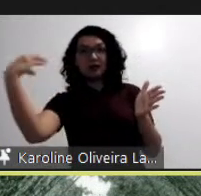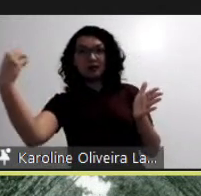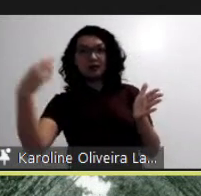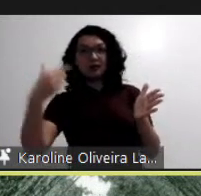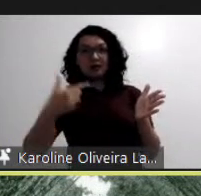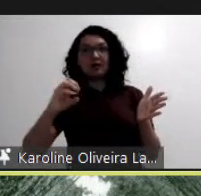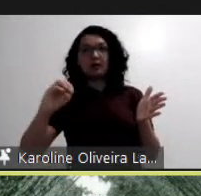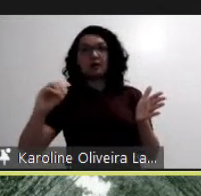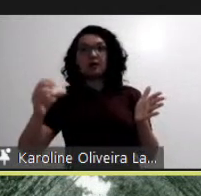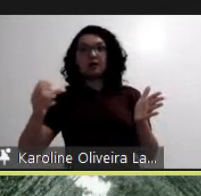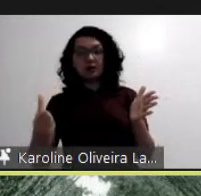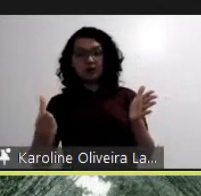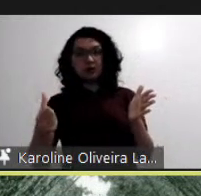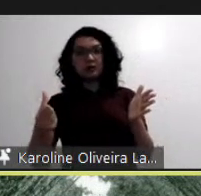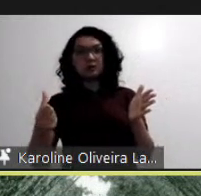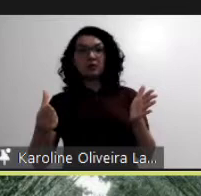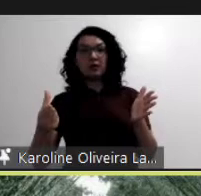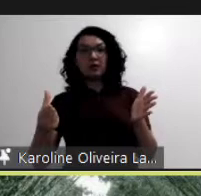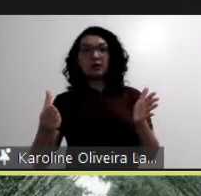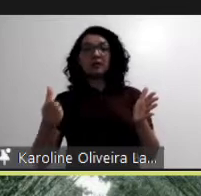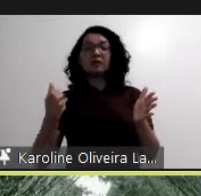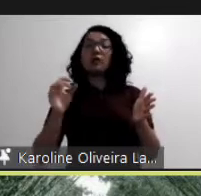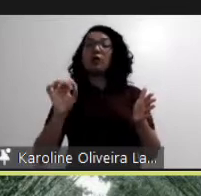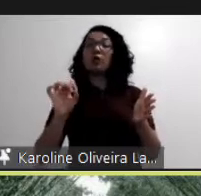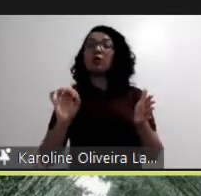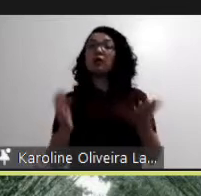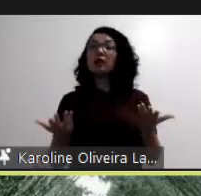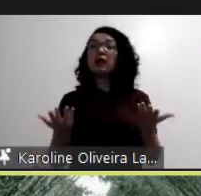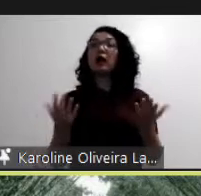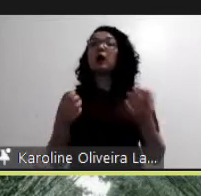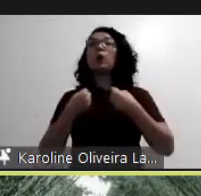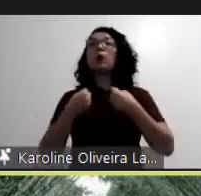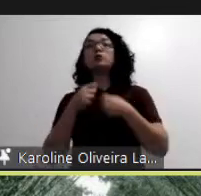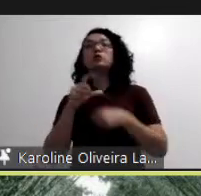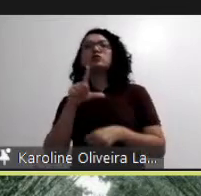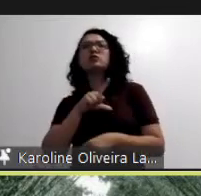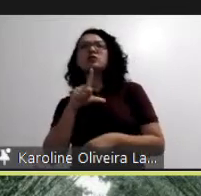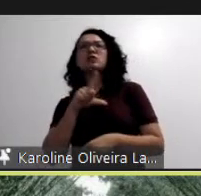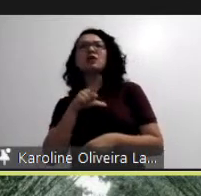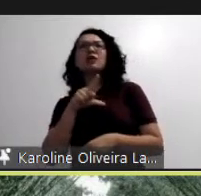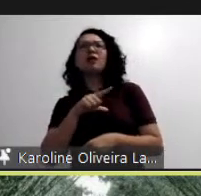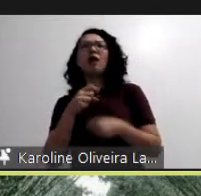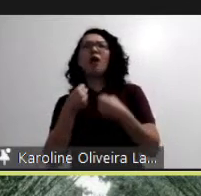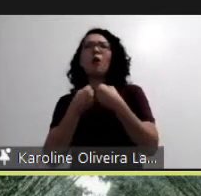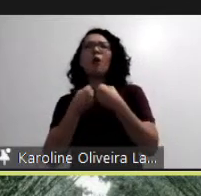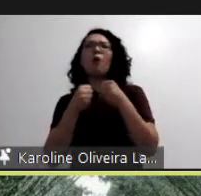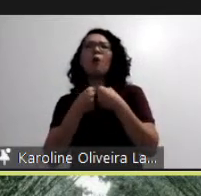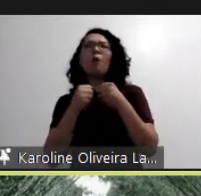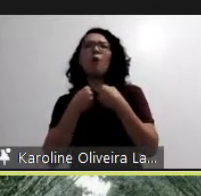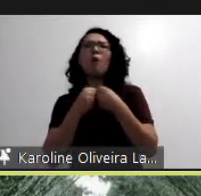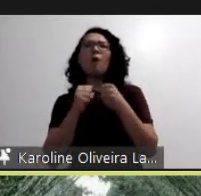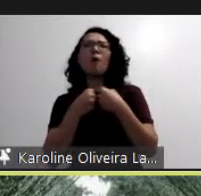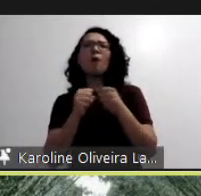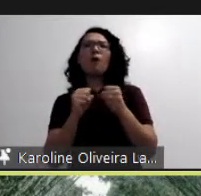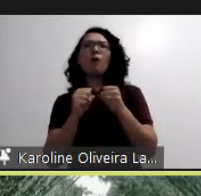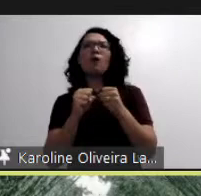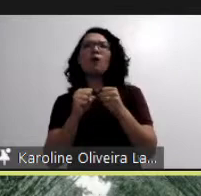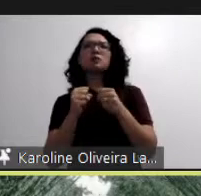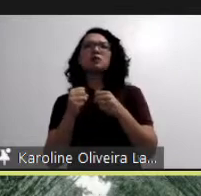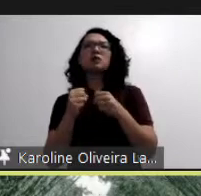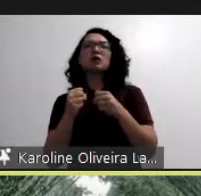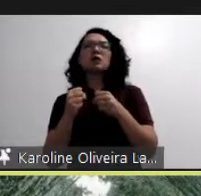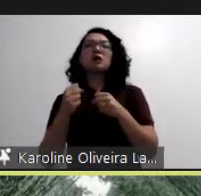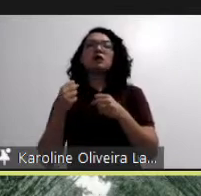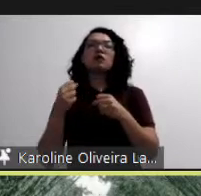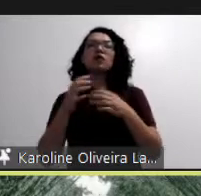fez, apenas para conhecer, para matar a curiosidade de um monte de gente que queria saber o que é a arquitetura brasileira que vocês estão